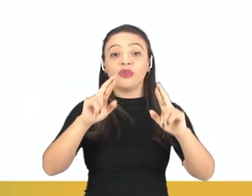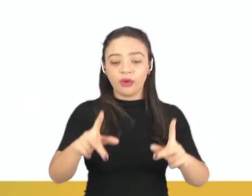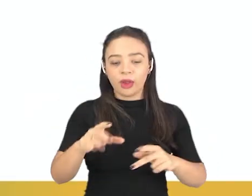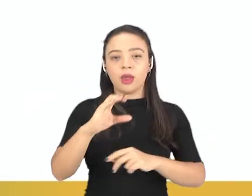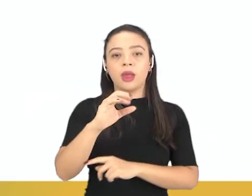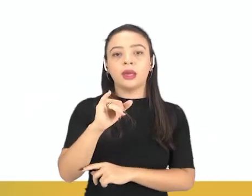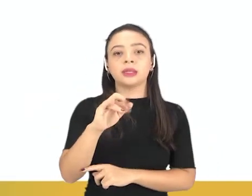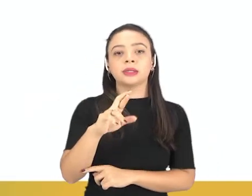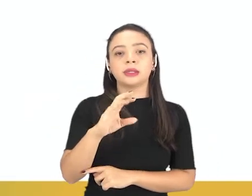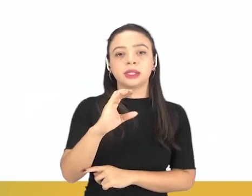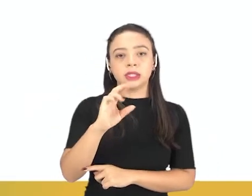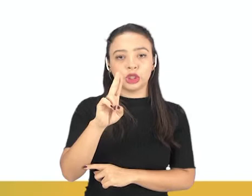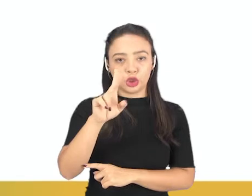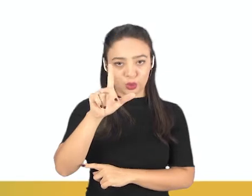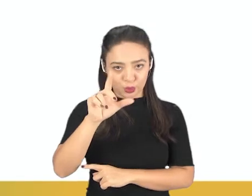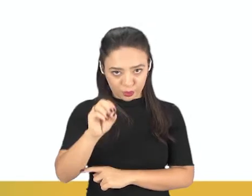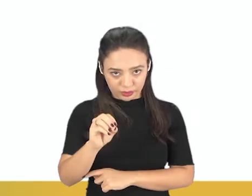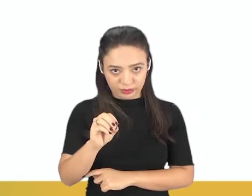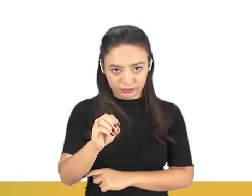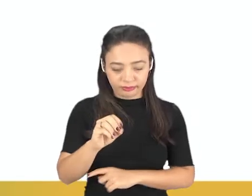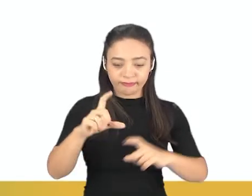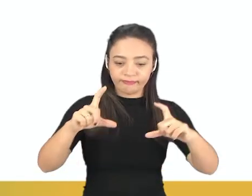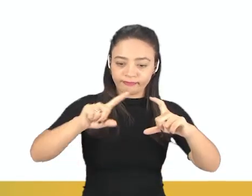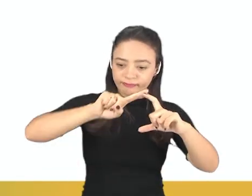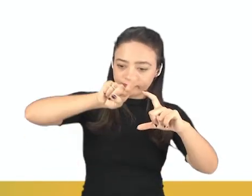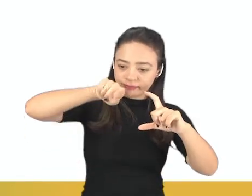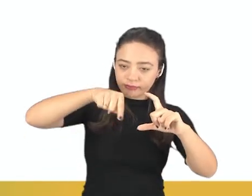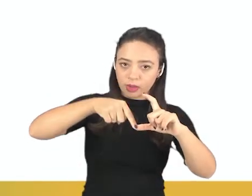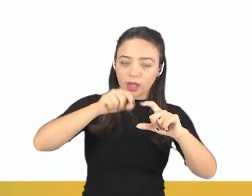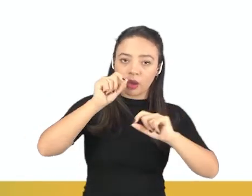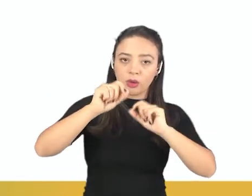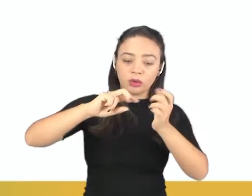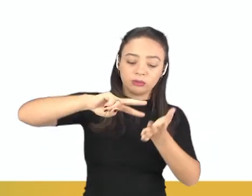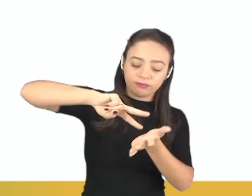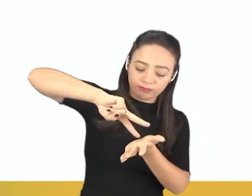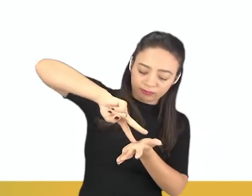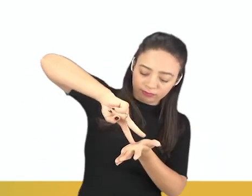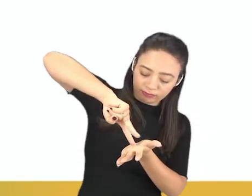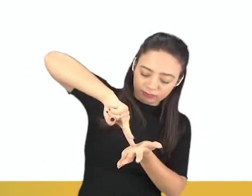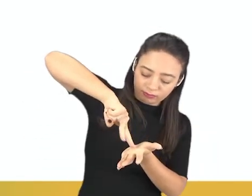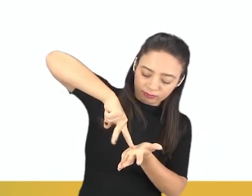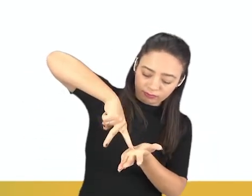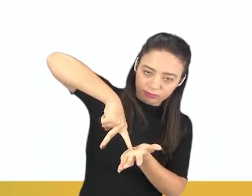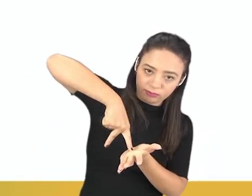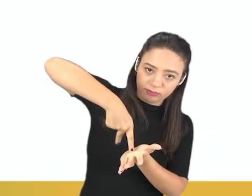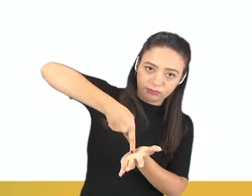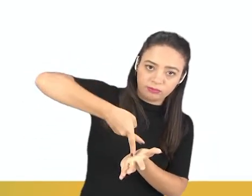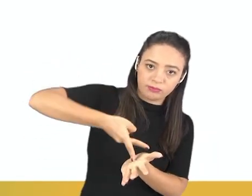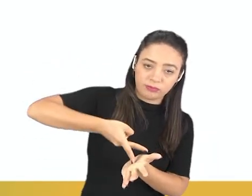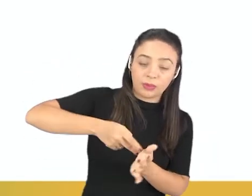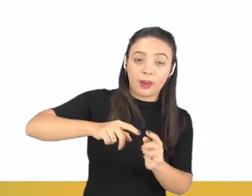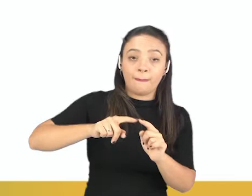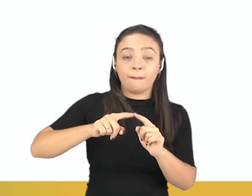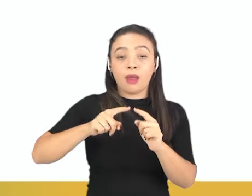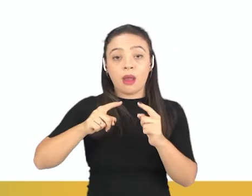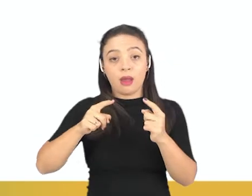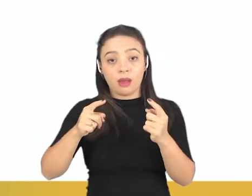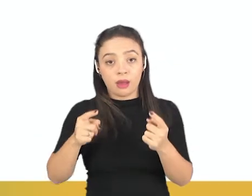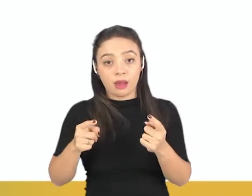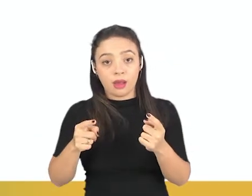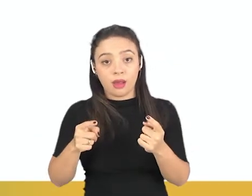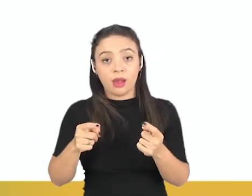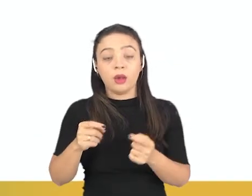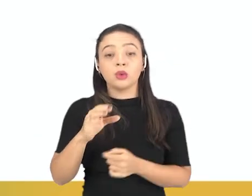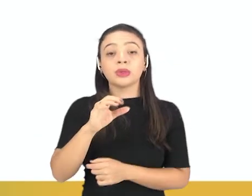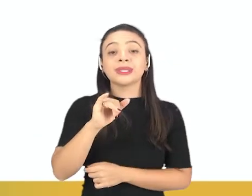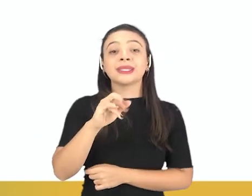iguais circunferência é só aquela linha que eu descrevo com um é a região que essa linha limita